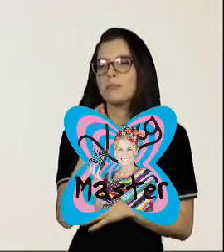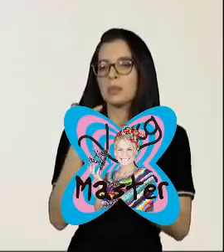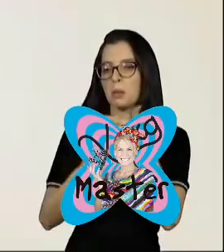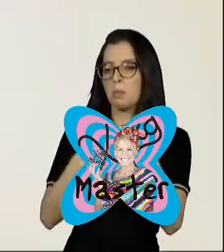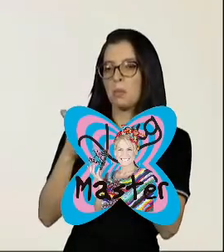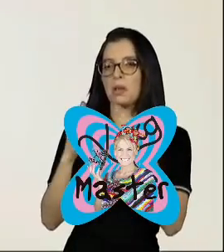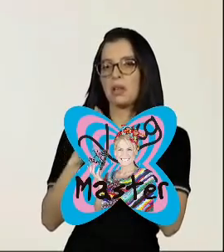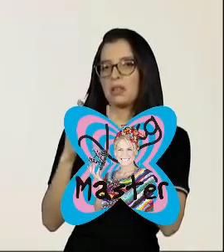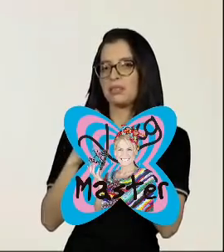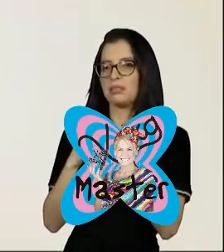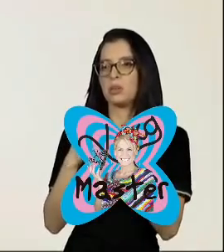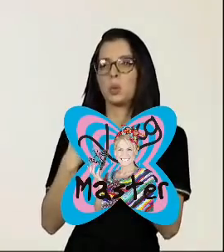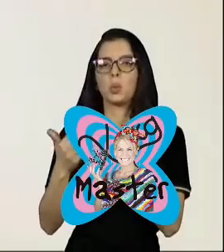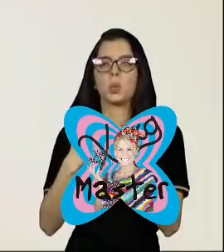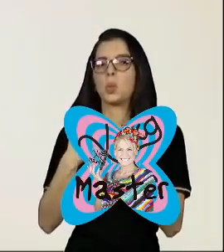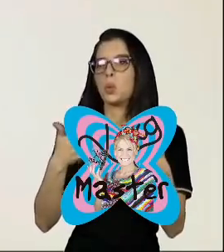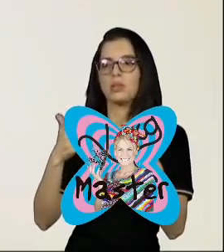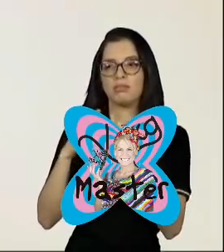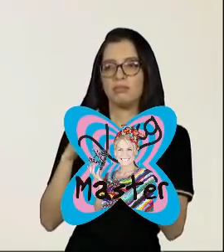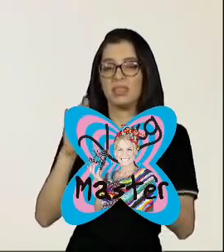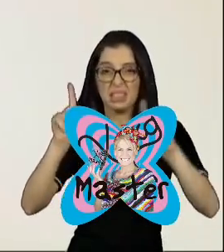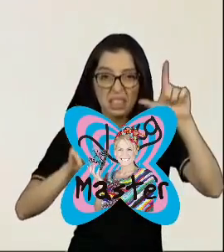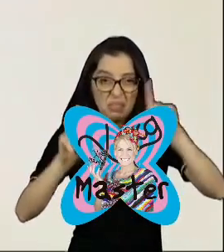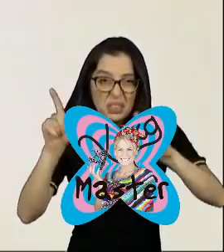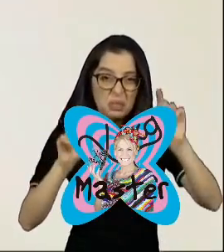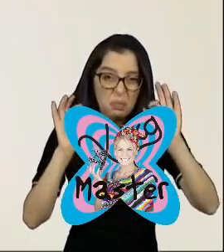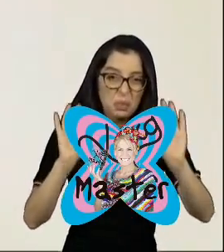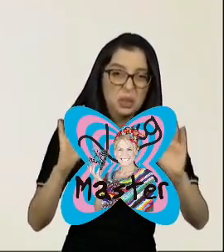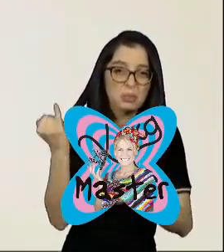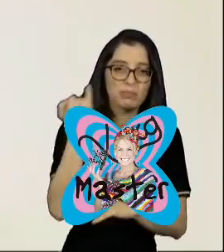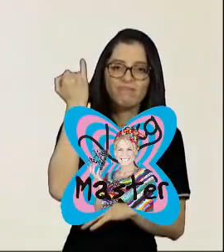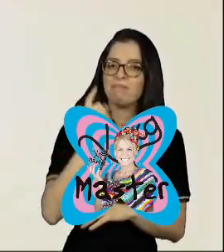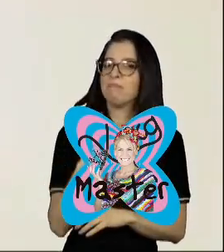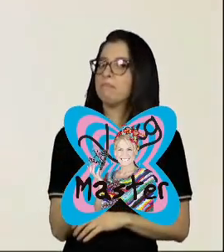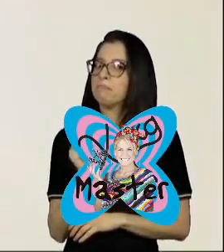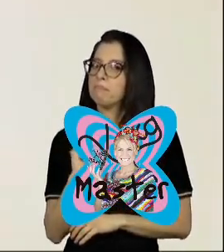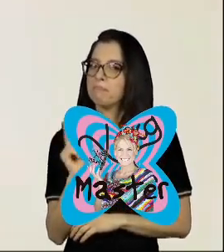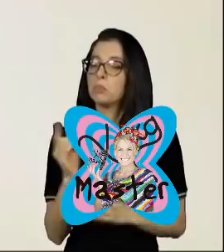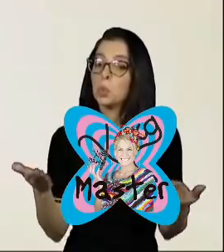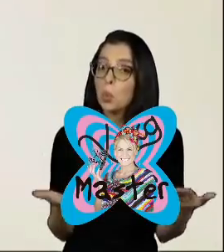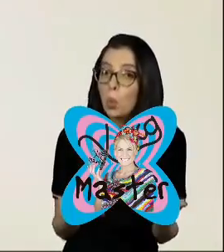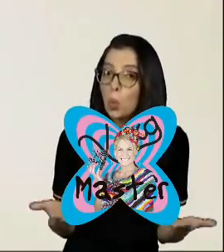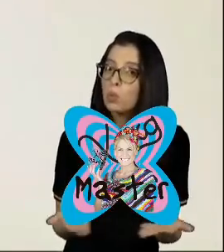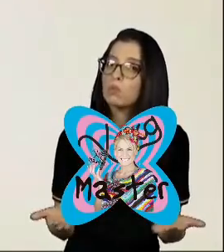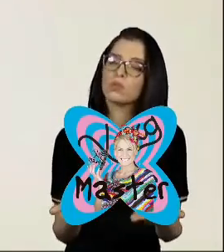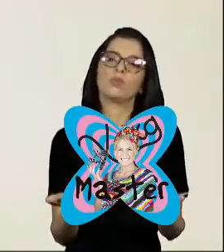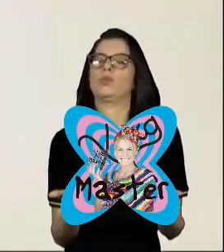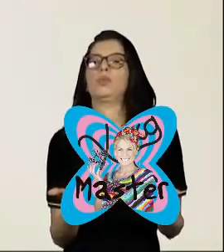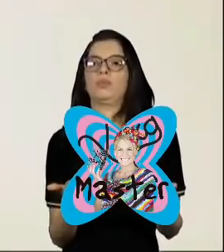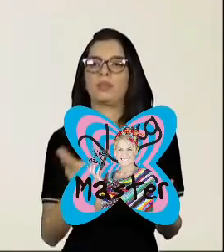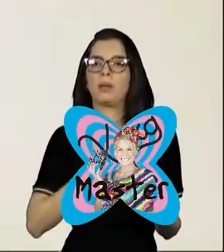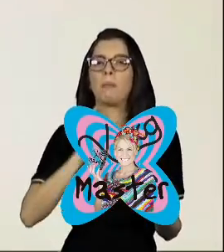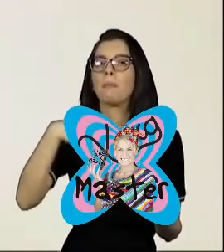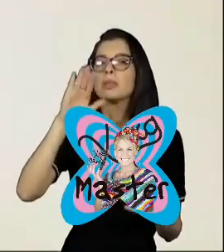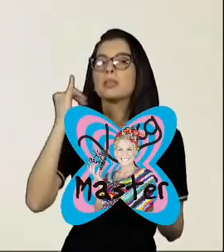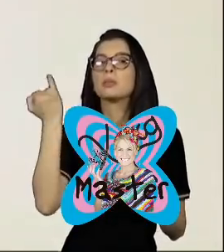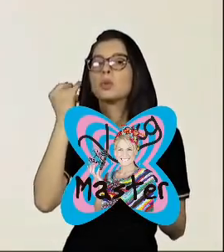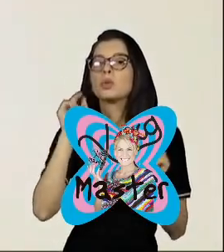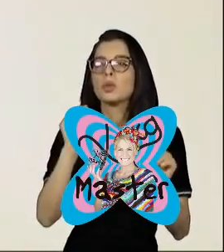fazendo qualquer coisa em casa a televisão seja tão importante hoje talvez a gente tenha mais de mais importante na televisão